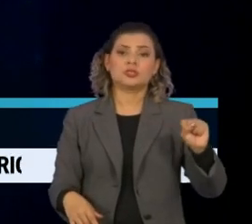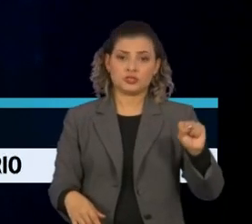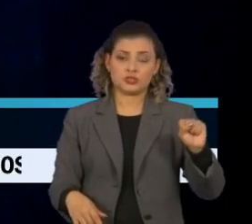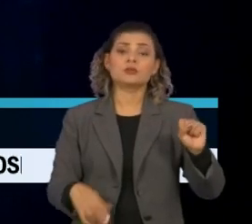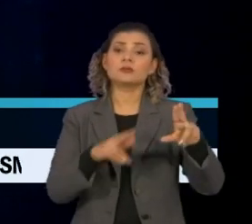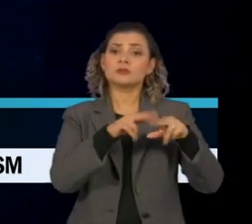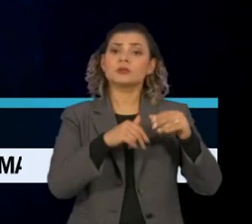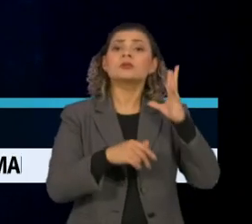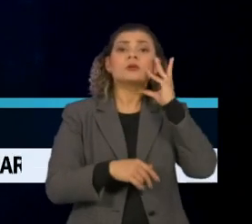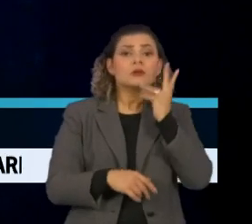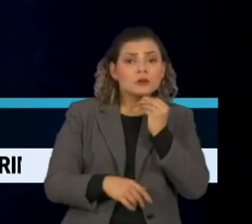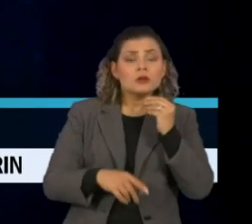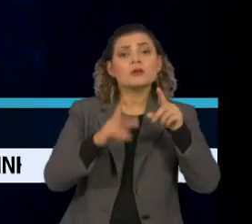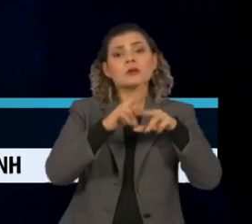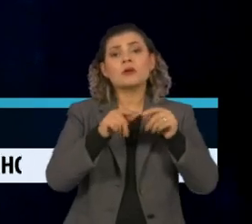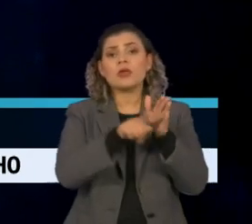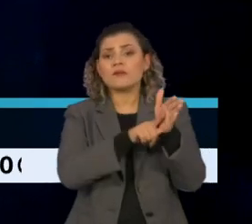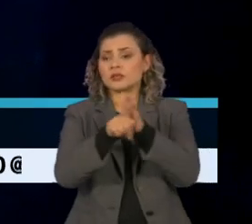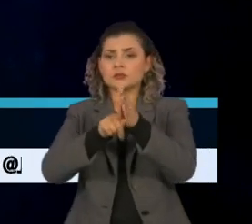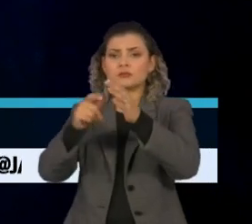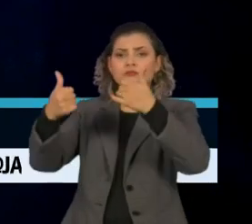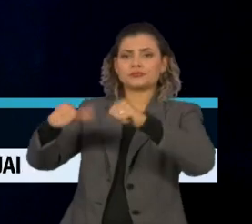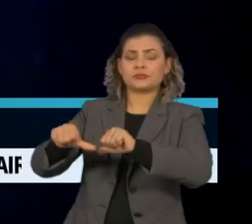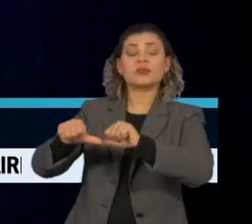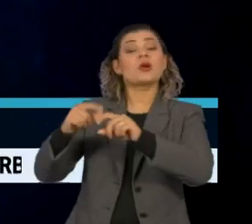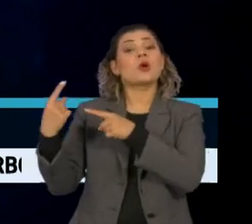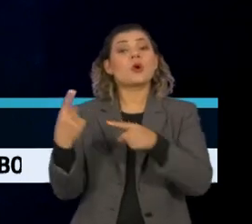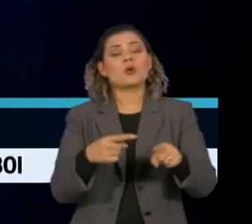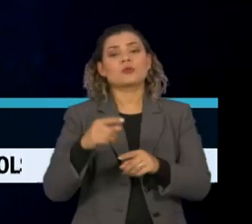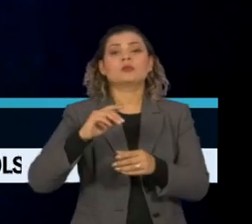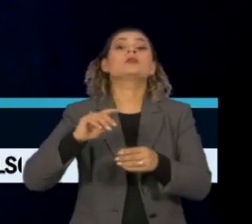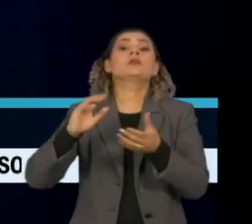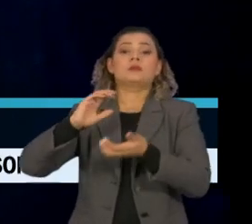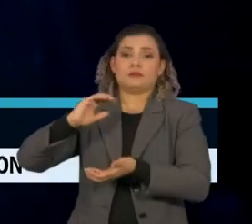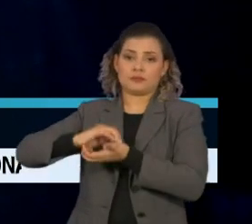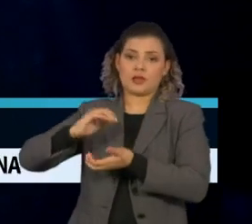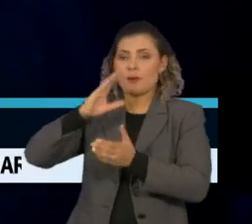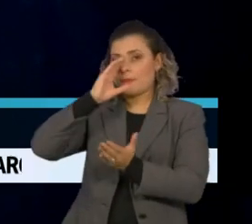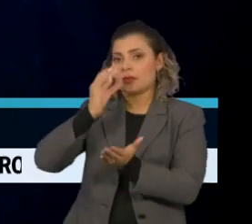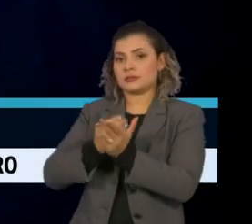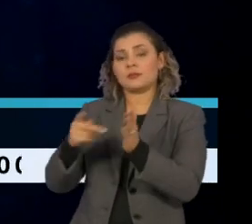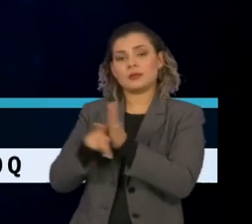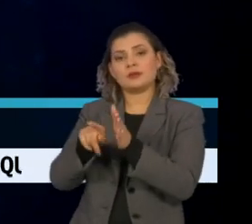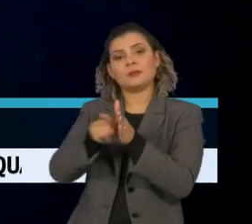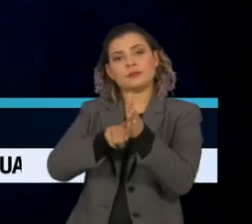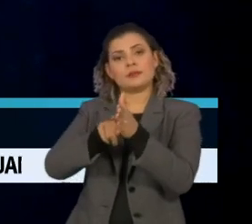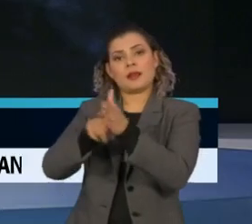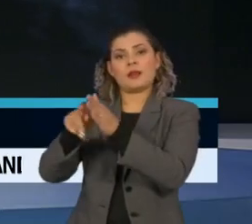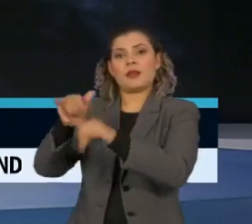que ordenou a suspensão das investigações que correm contra o senador do psdb paulista também a lava-jato